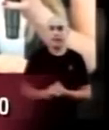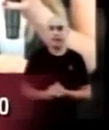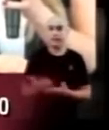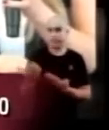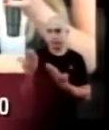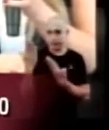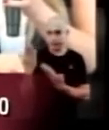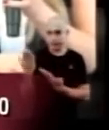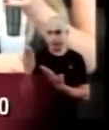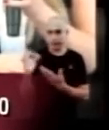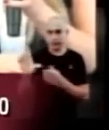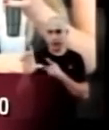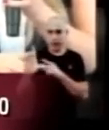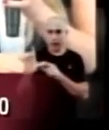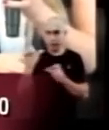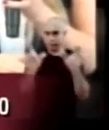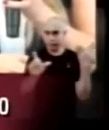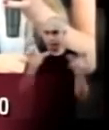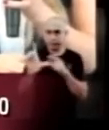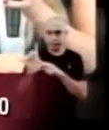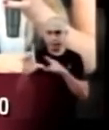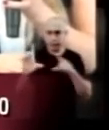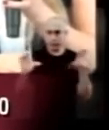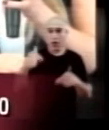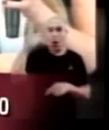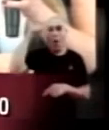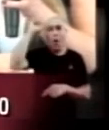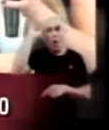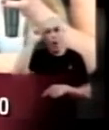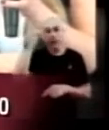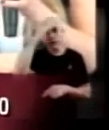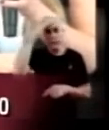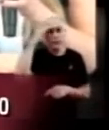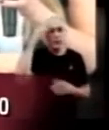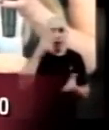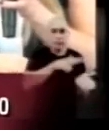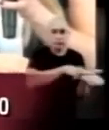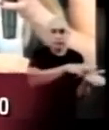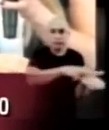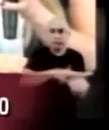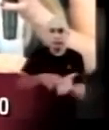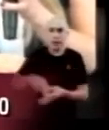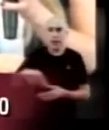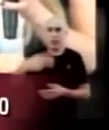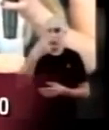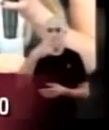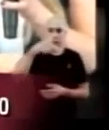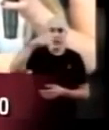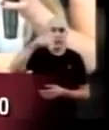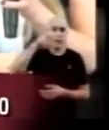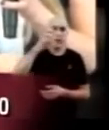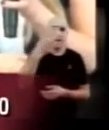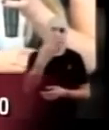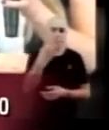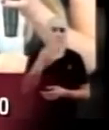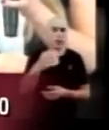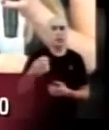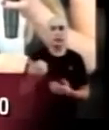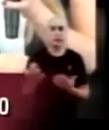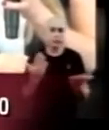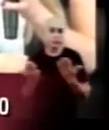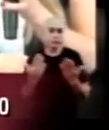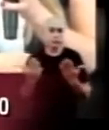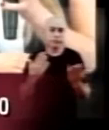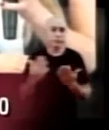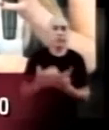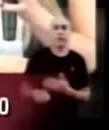Próximo. Em relação aos que estavam internados ontem, então nós tínhamos 274 casos internados, suspeitos de síndrome